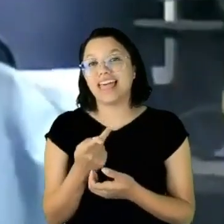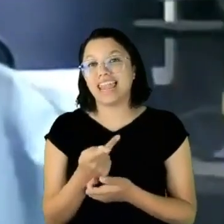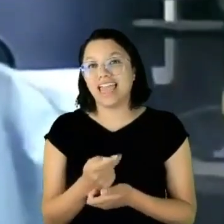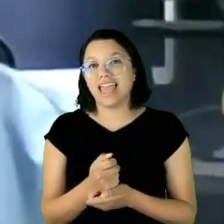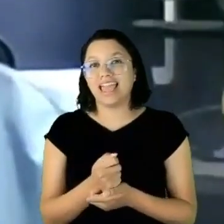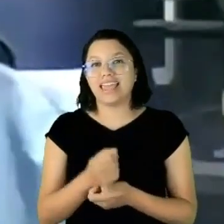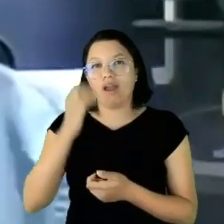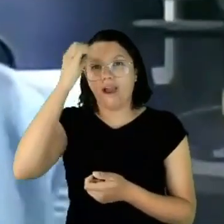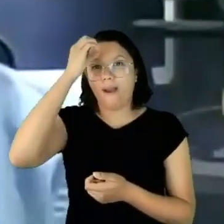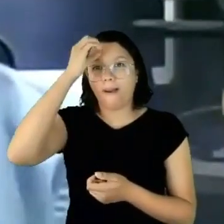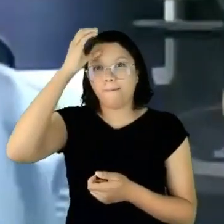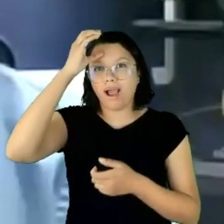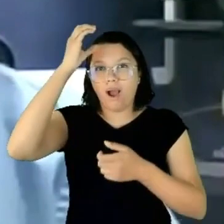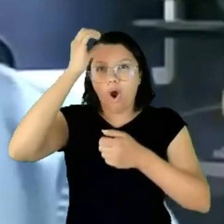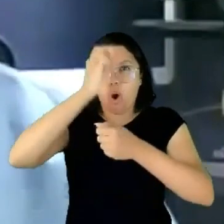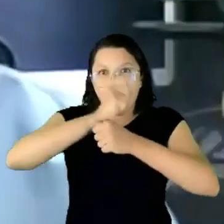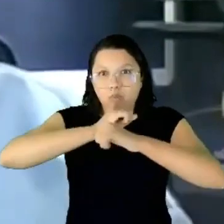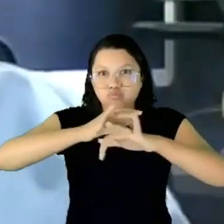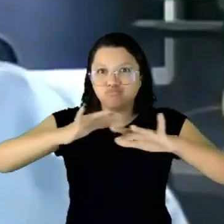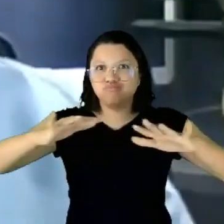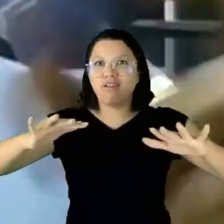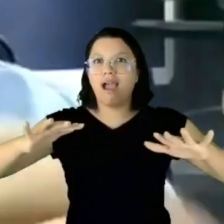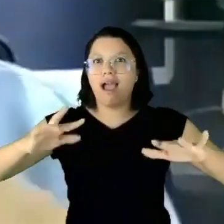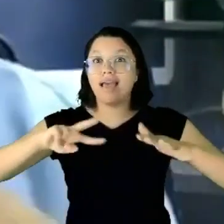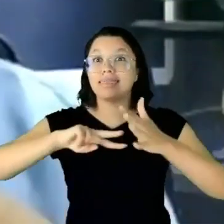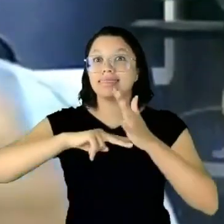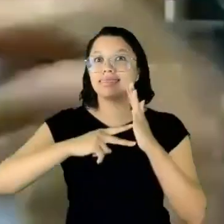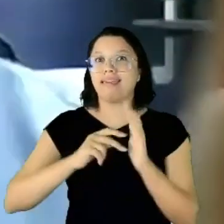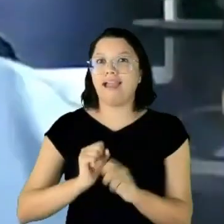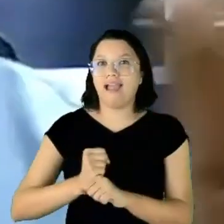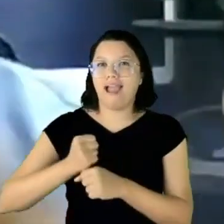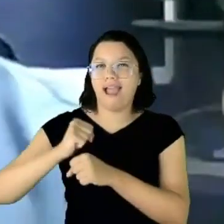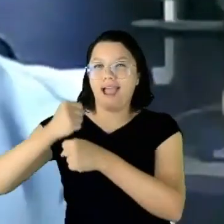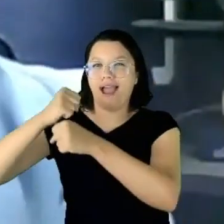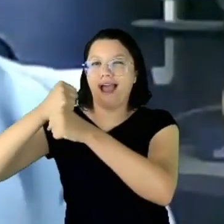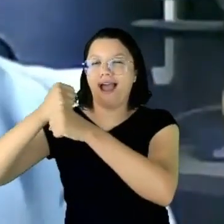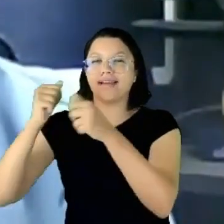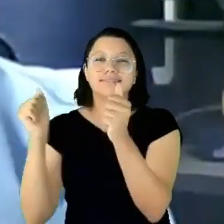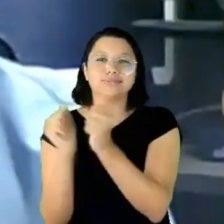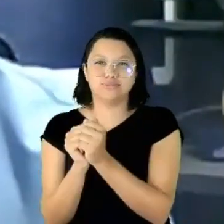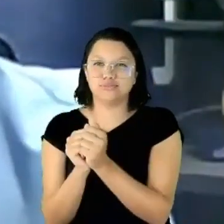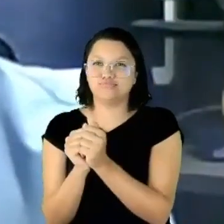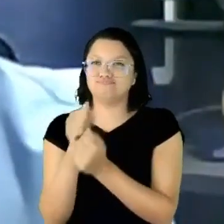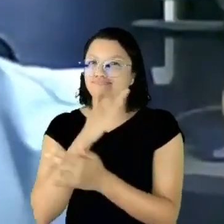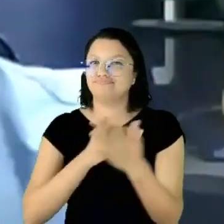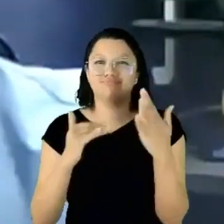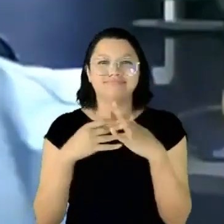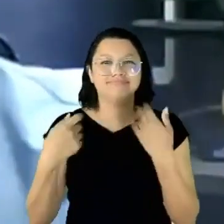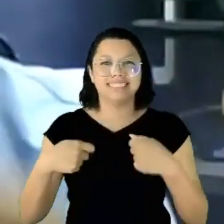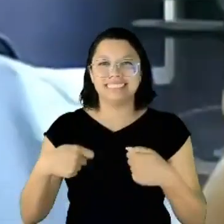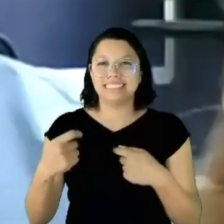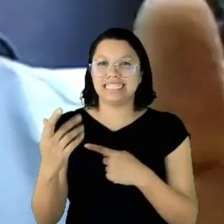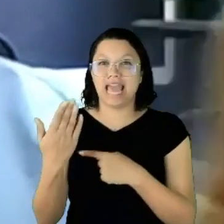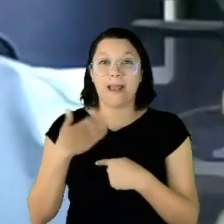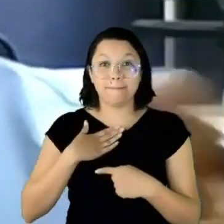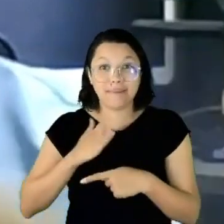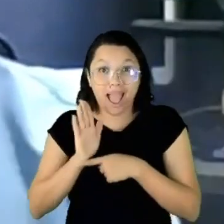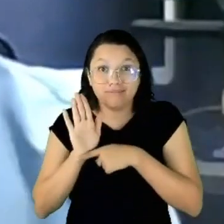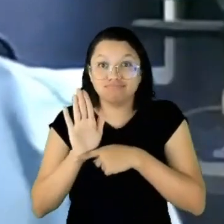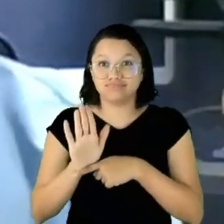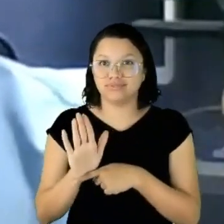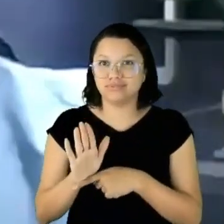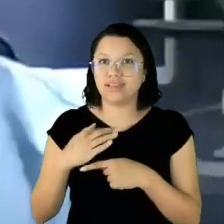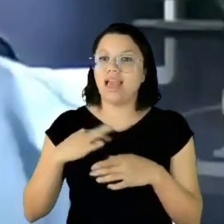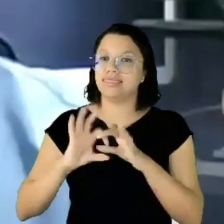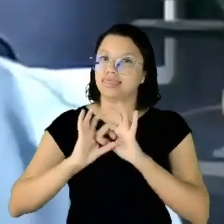compartilhar conhecimento é crescer junto todo mundo que precisar da minha ajuda estou à disposição e por favor fique